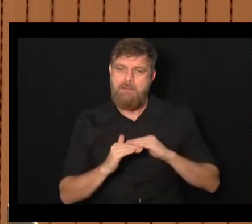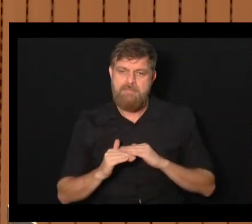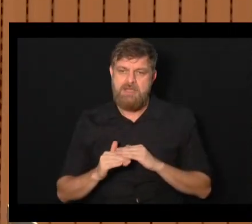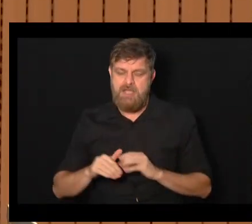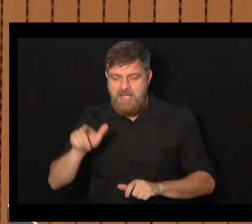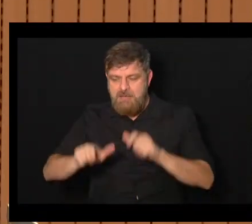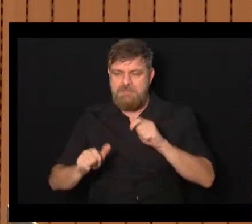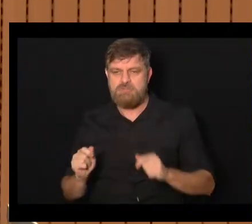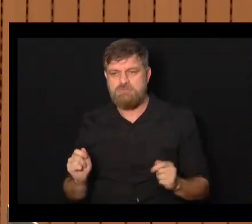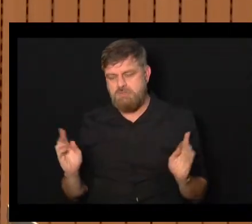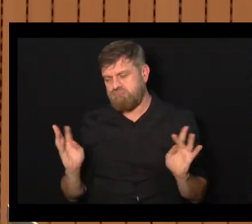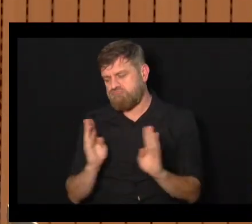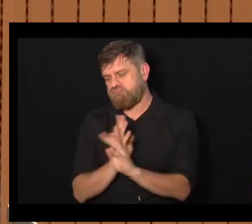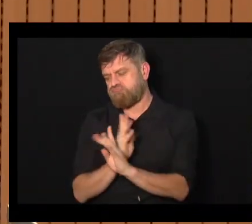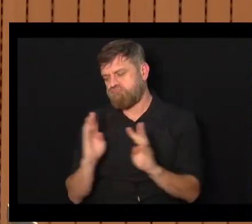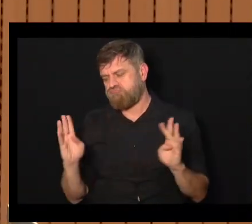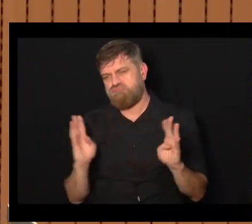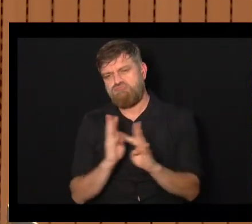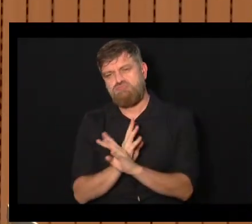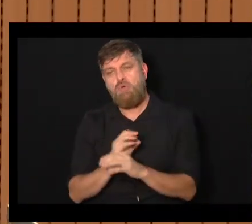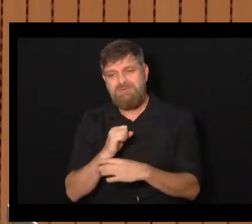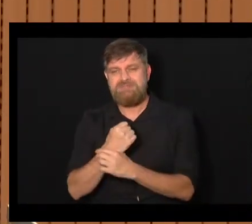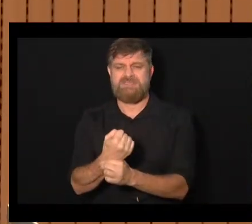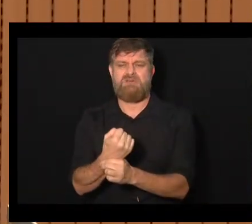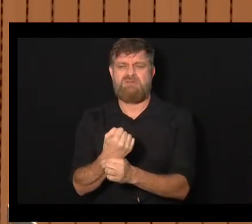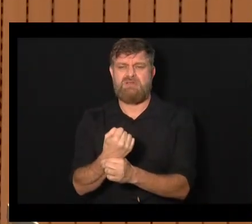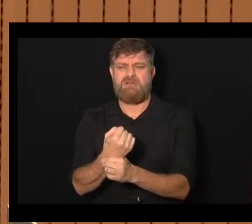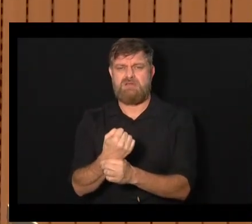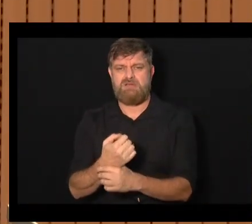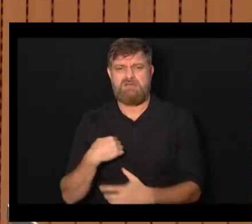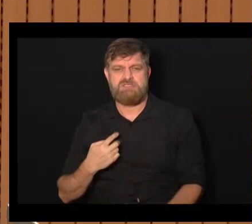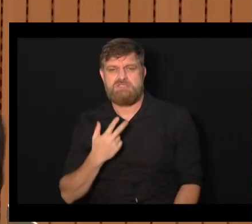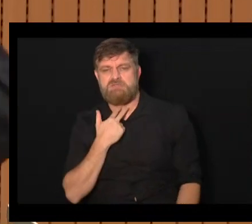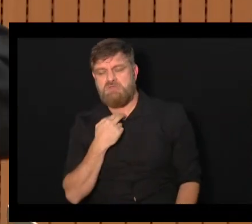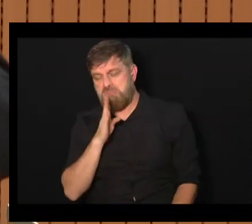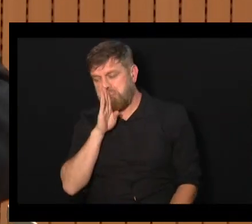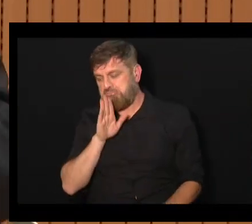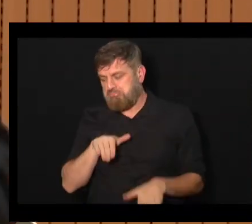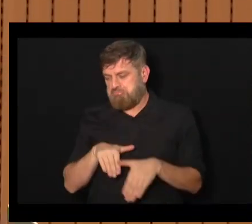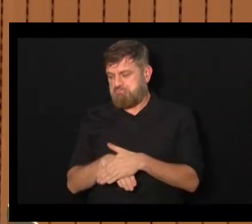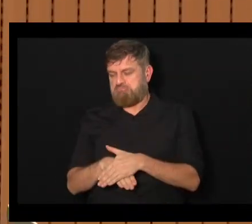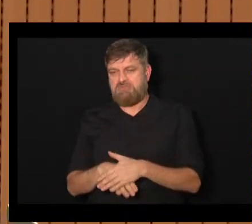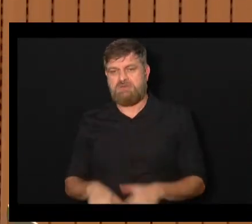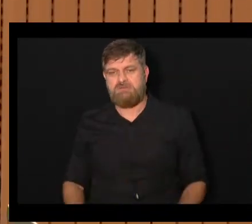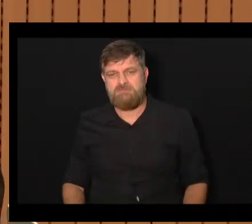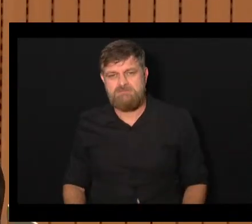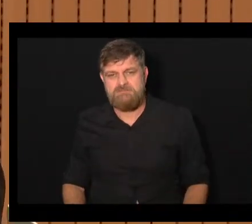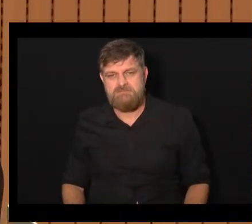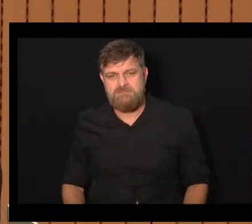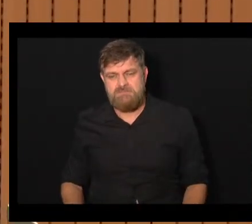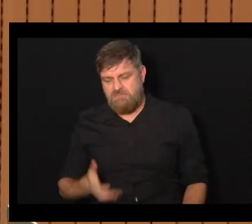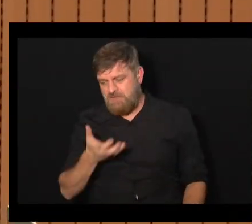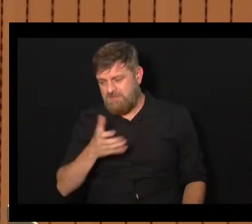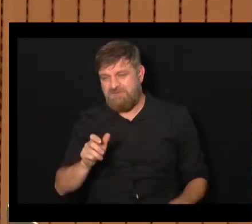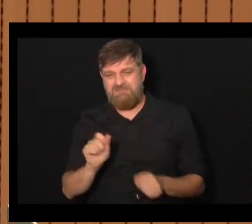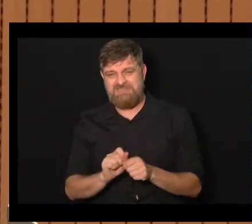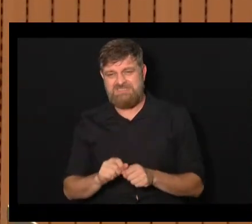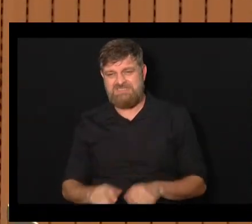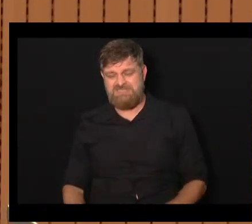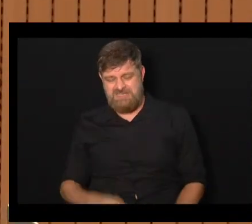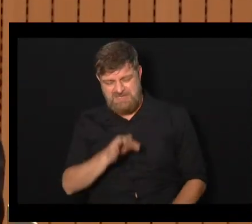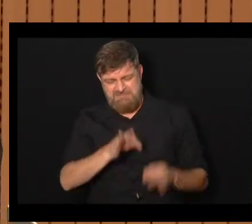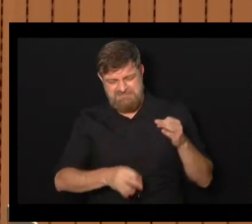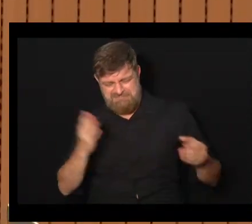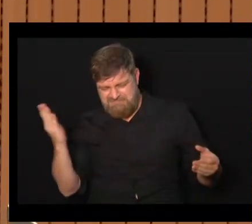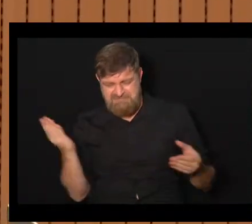nessa cidade com segurança. Então, nós não podemos mais fazer silêncio. Eu não queria fazer disso uma demanda